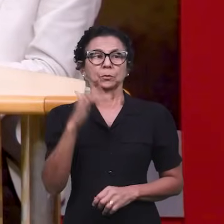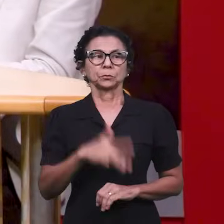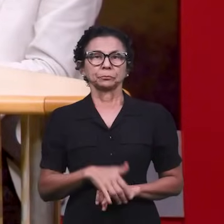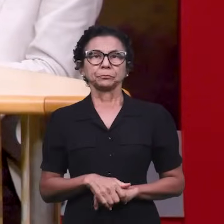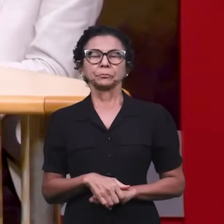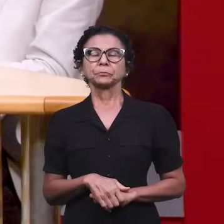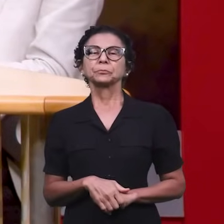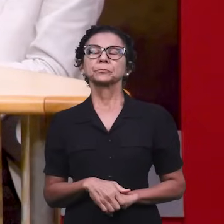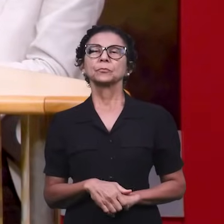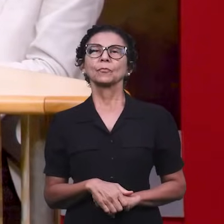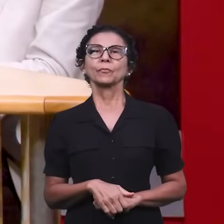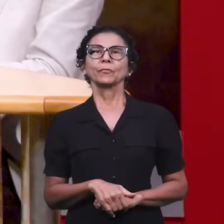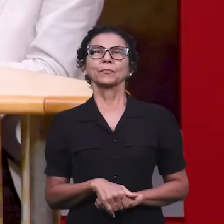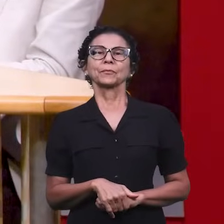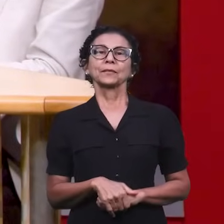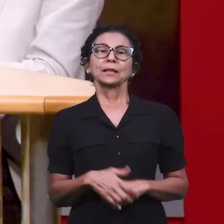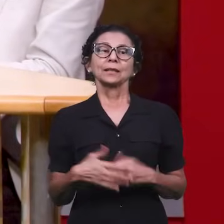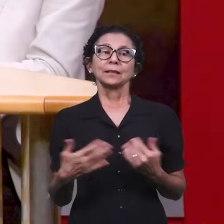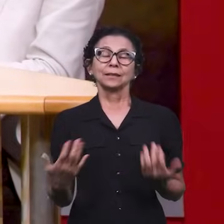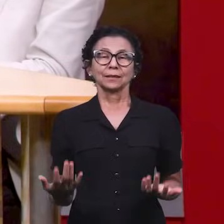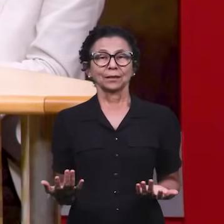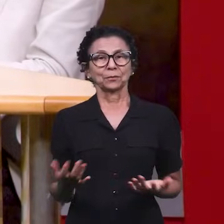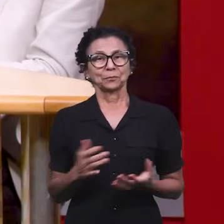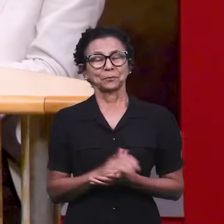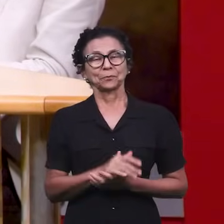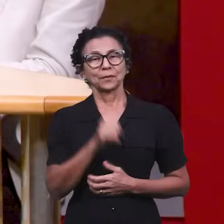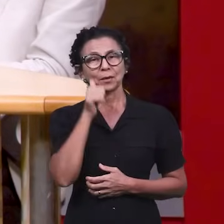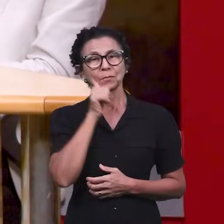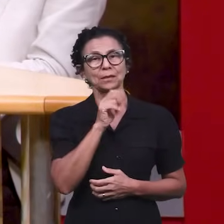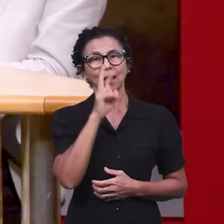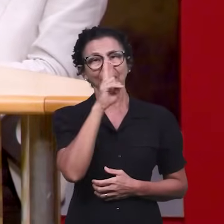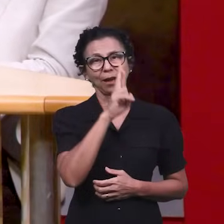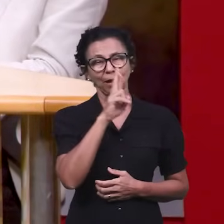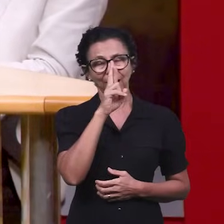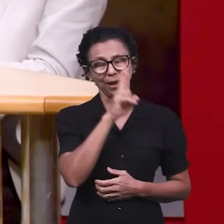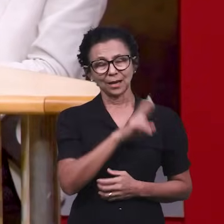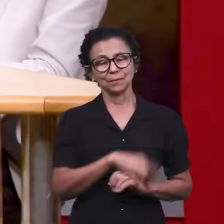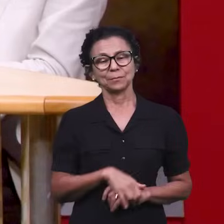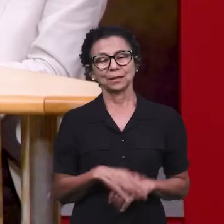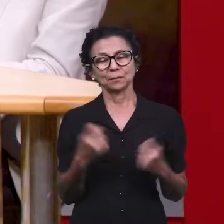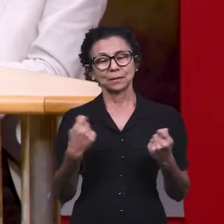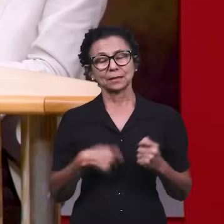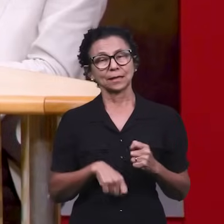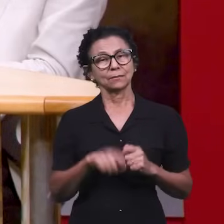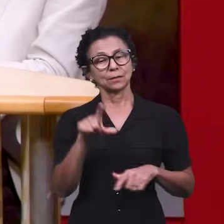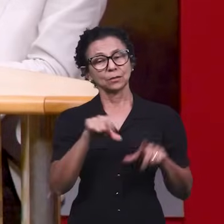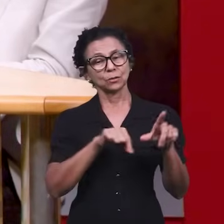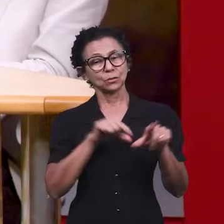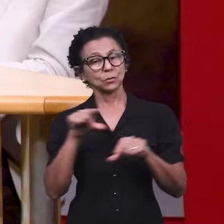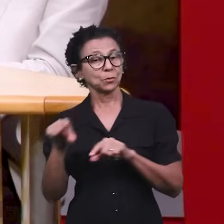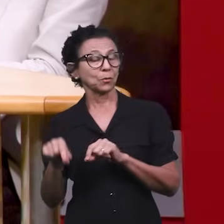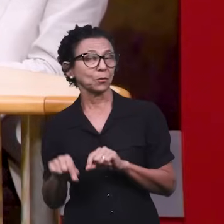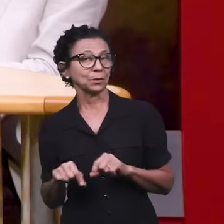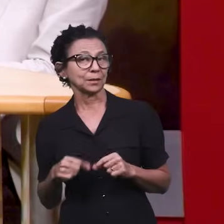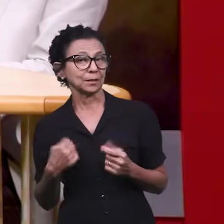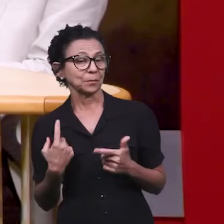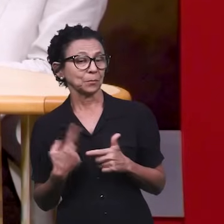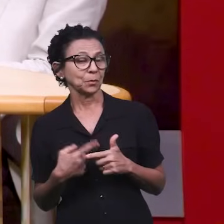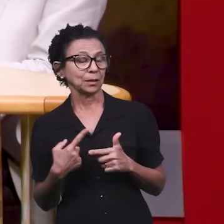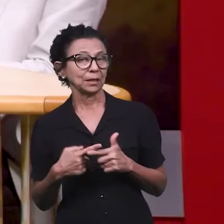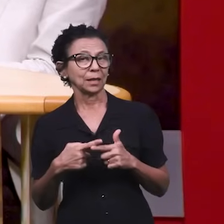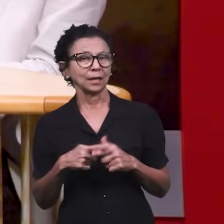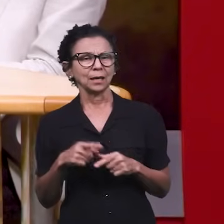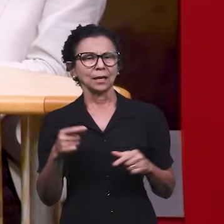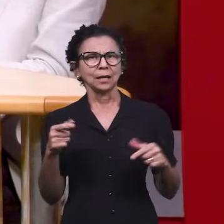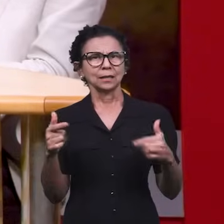Interessante que Raabe teve que fazer uma escolha, porque o rei da cidade ficou sabendo